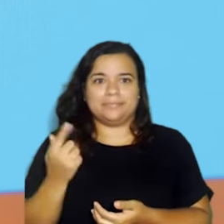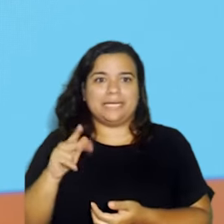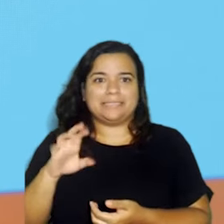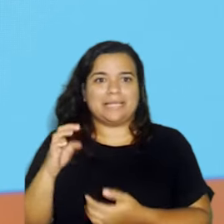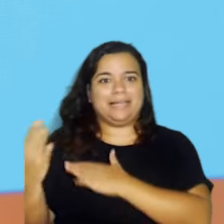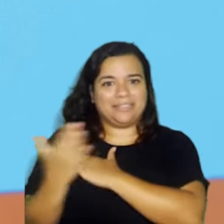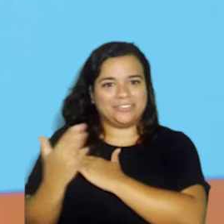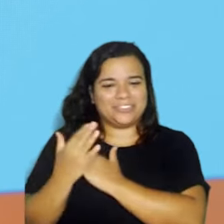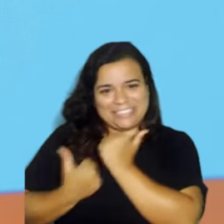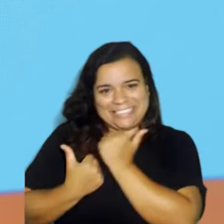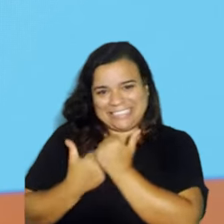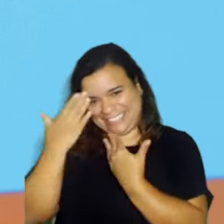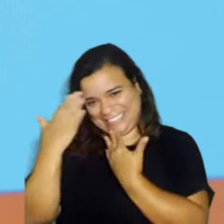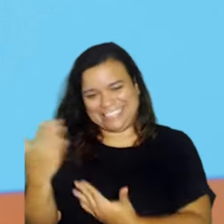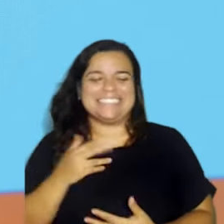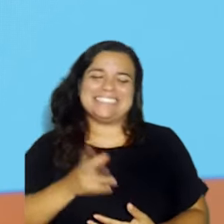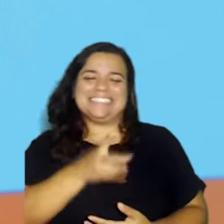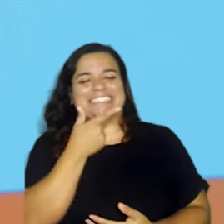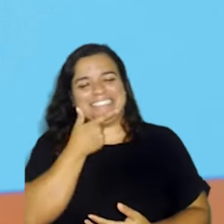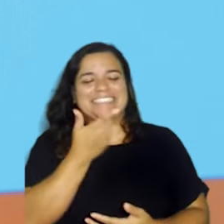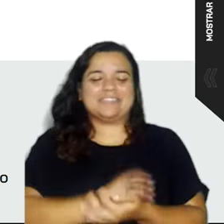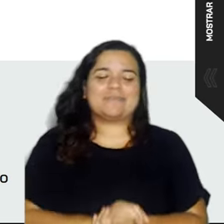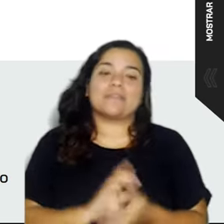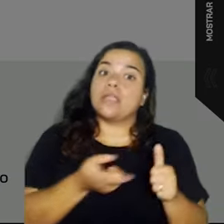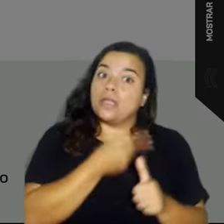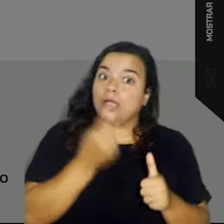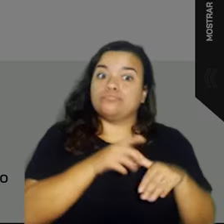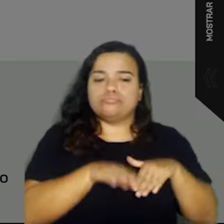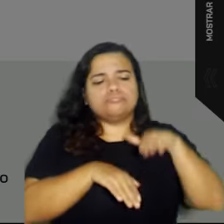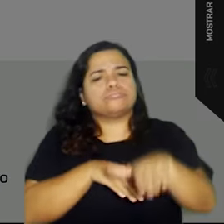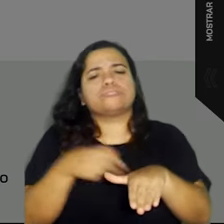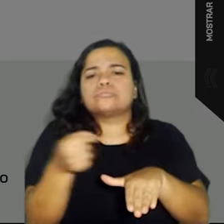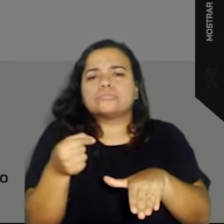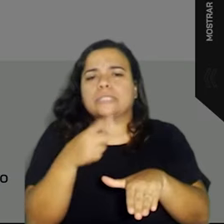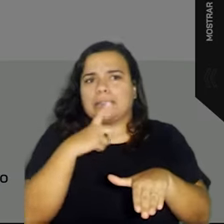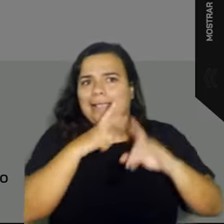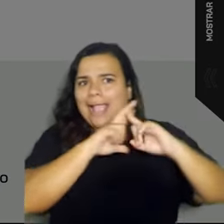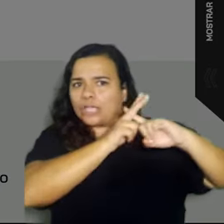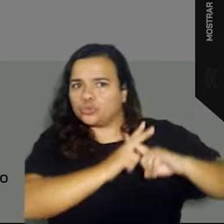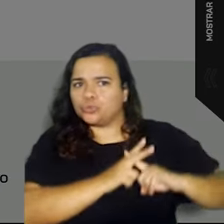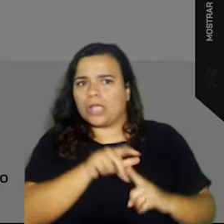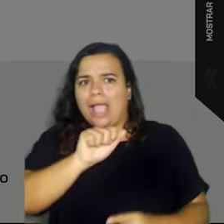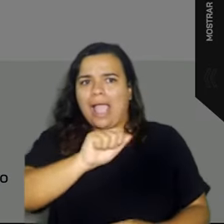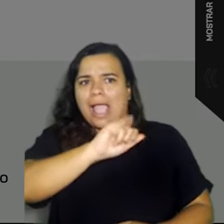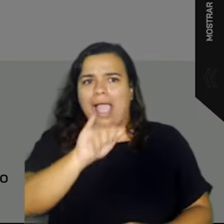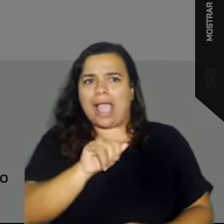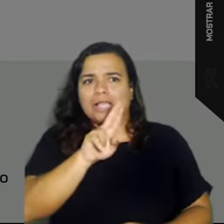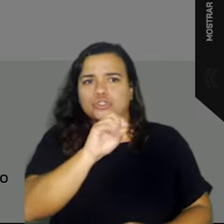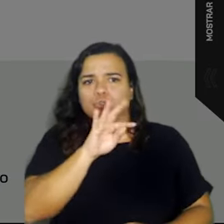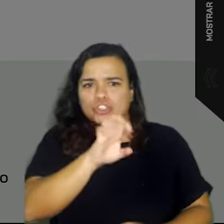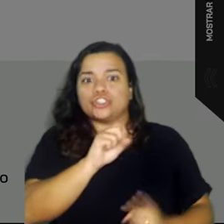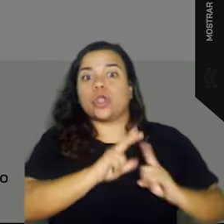Aí lá puxada né seguindo então o primeiro passo a gente vem aqui em ajustes